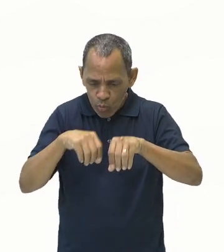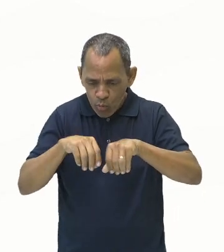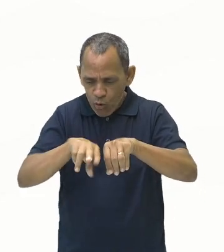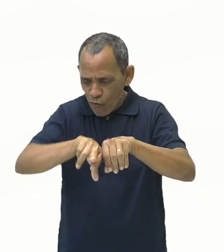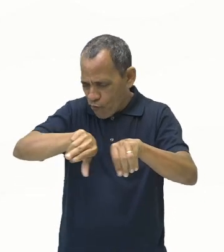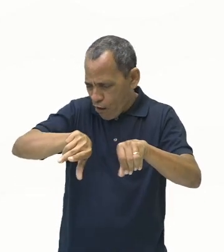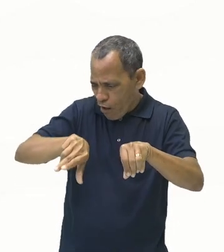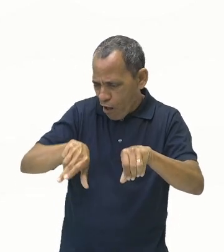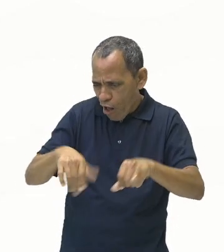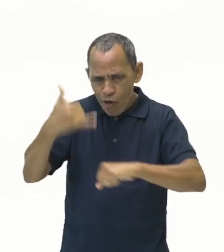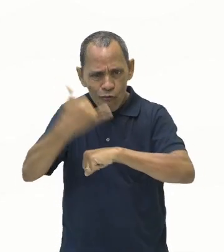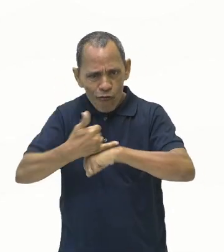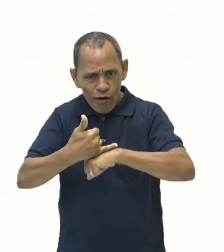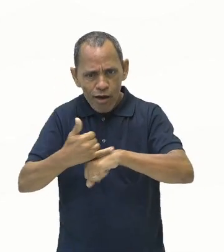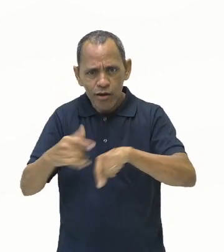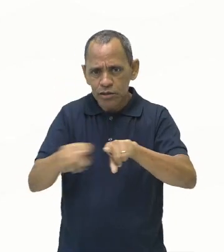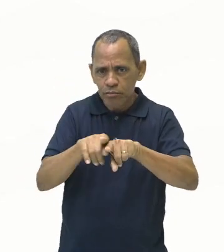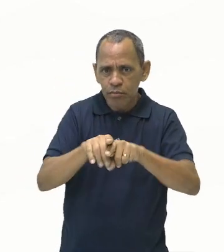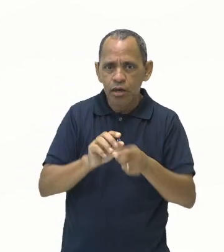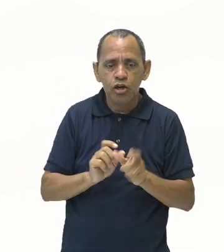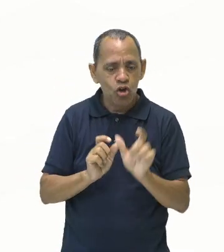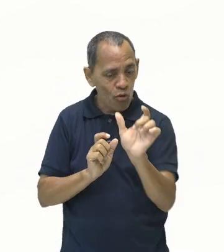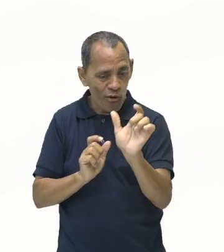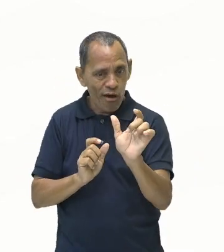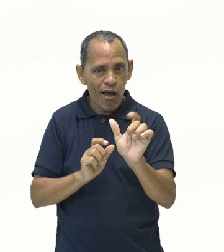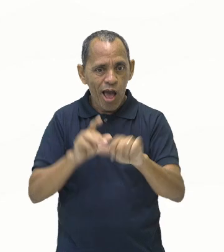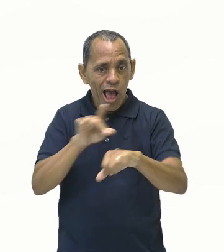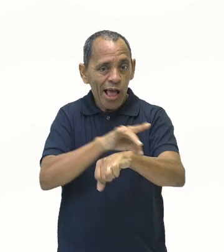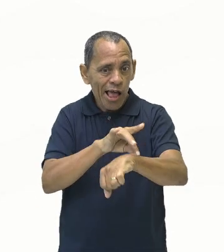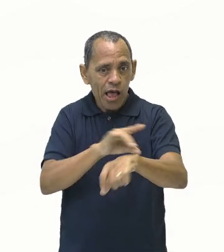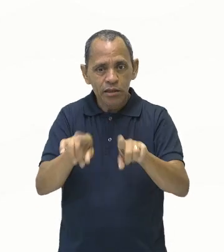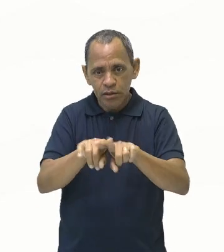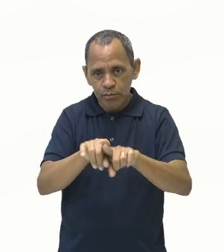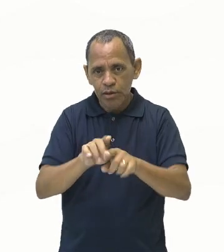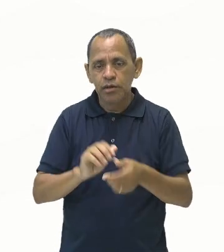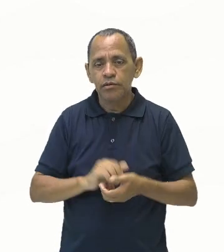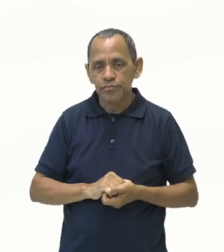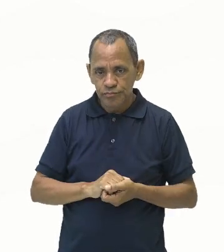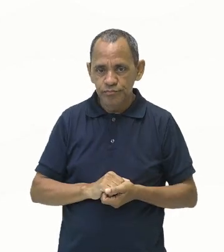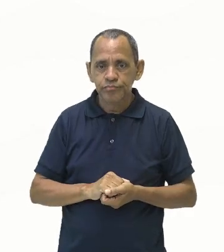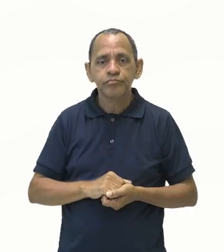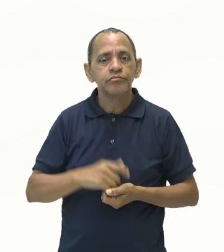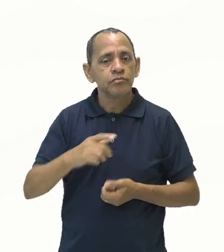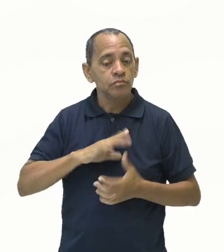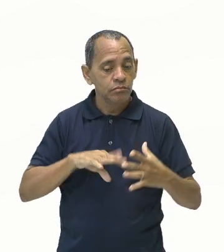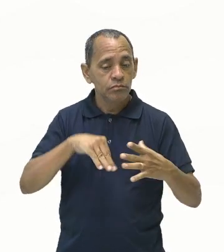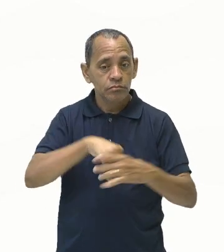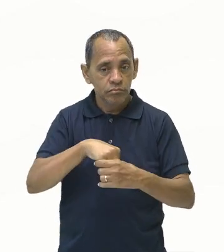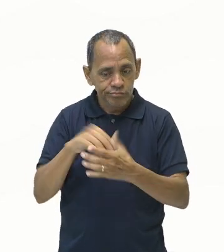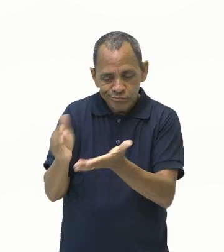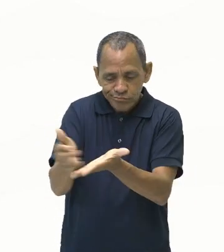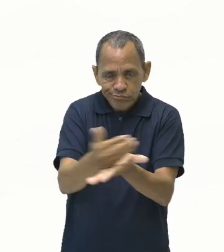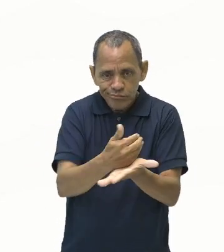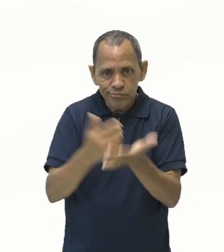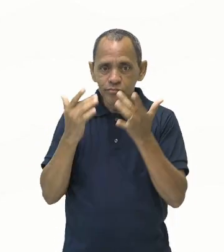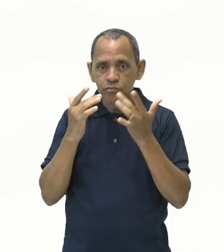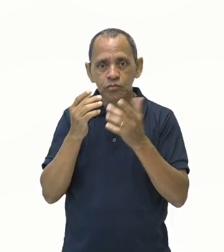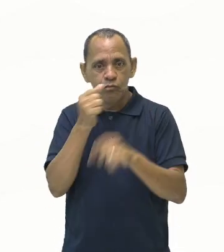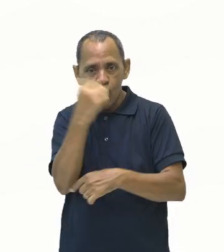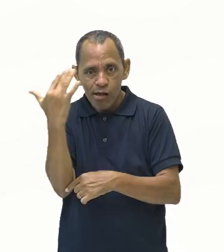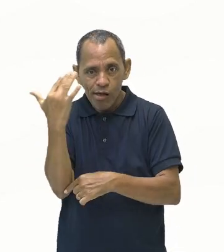ela possuía carvão mineral, e todo esse conjunto de recursos naturais ele